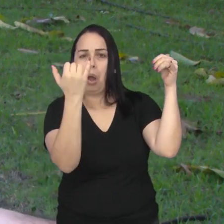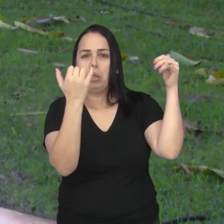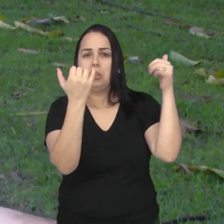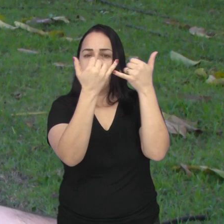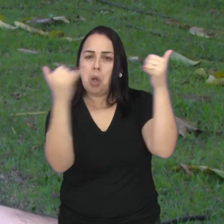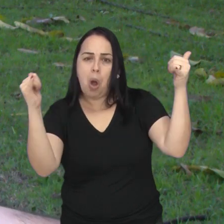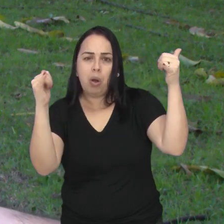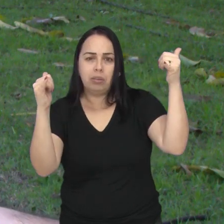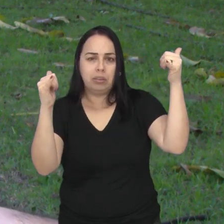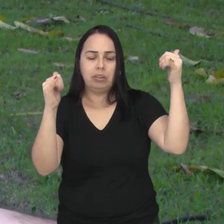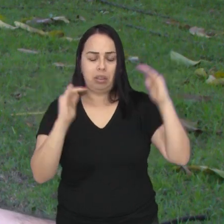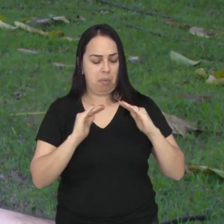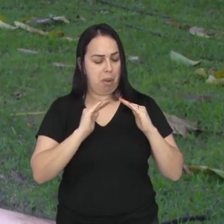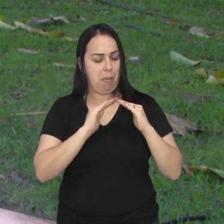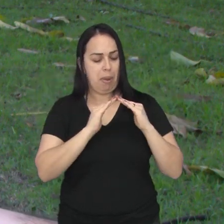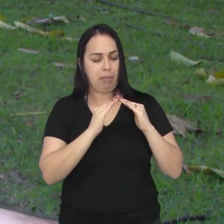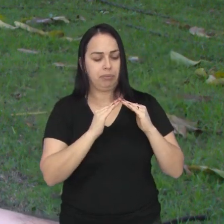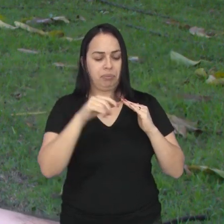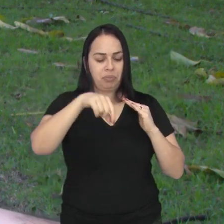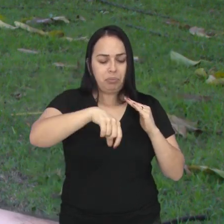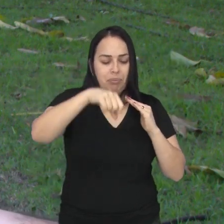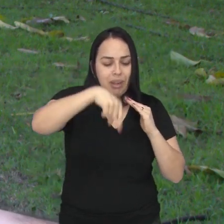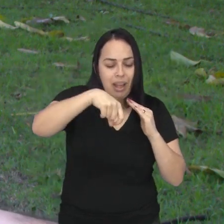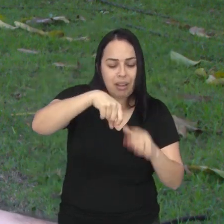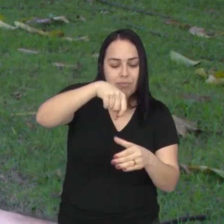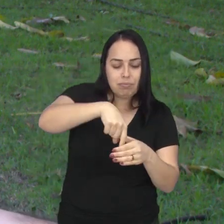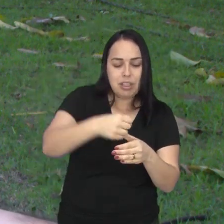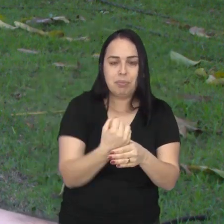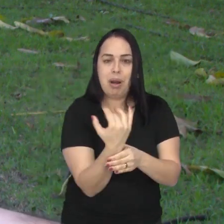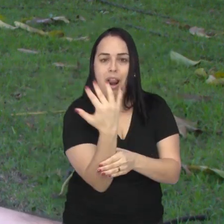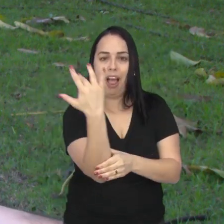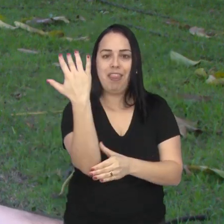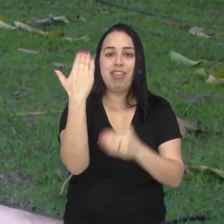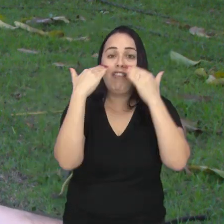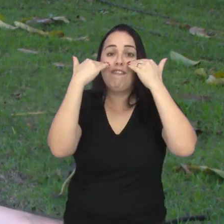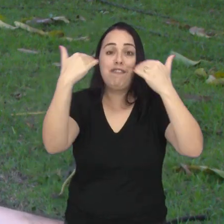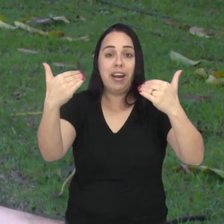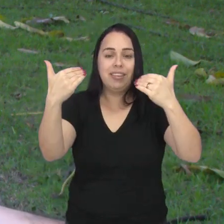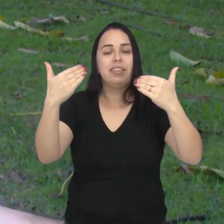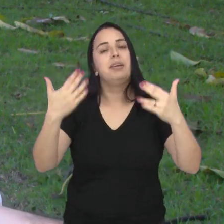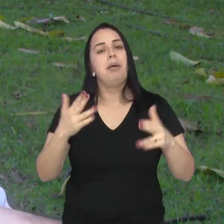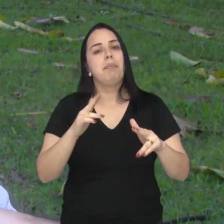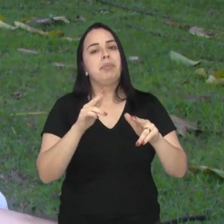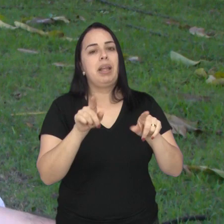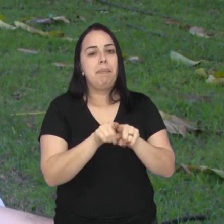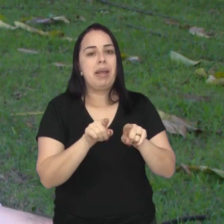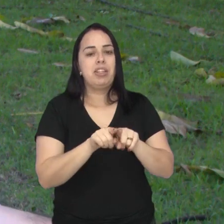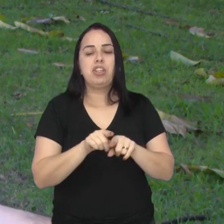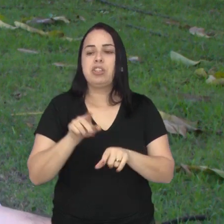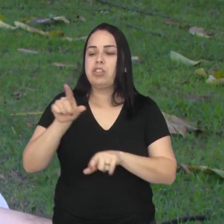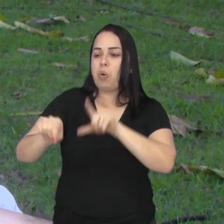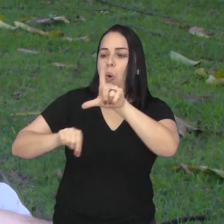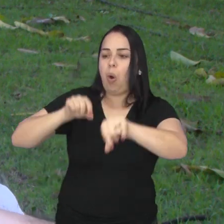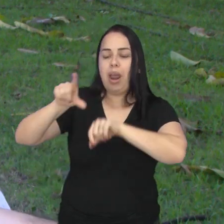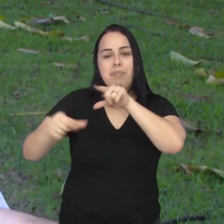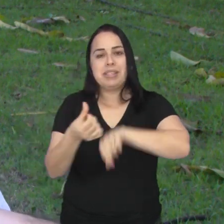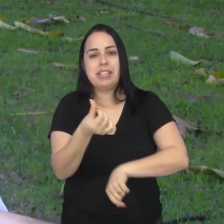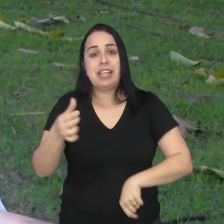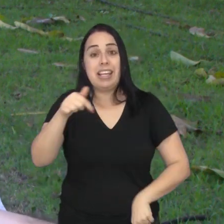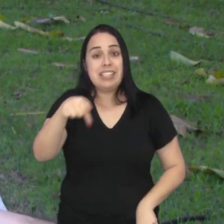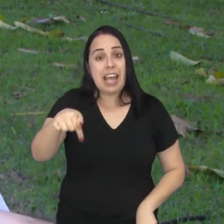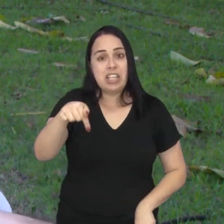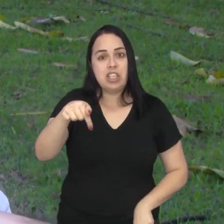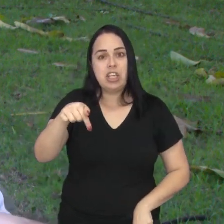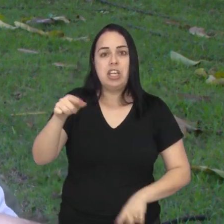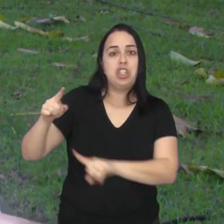lobo, outros atributos que possam dificultar ali o plantio da árvore. Aí nós selecionamos, dentre as